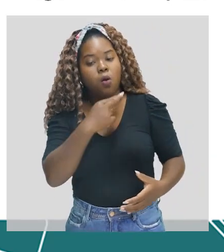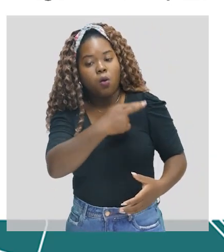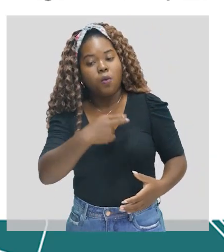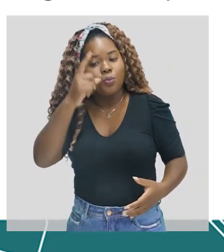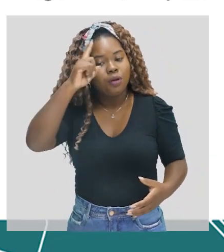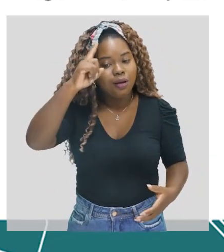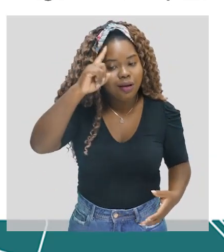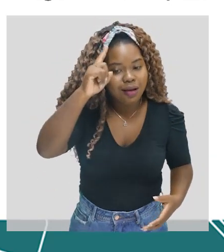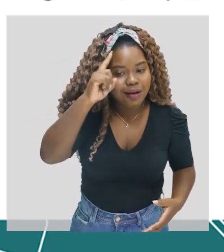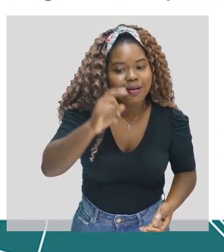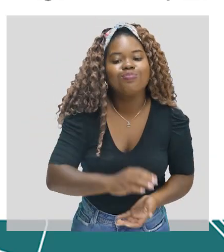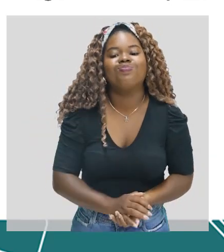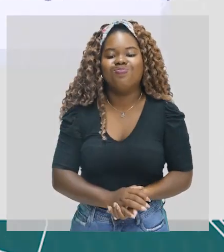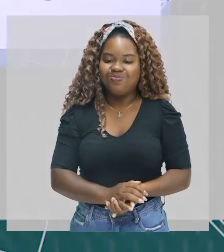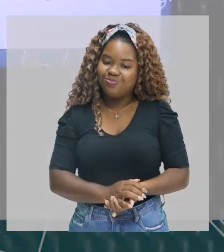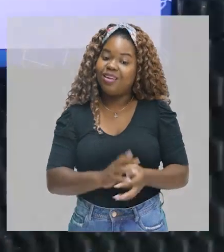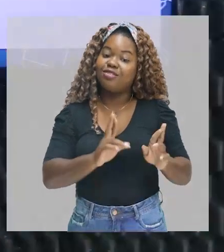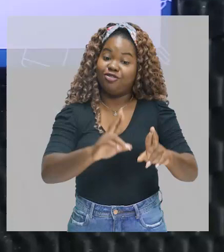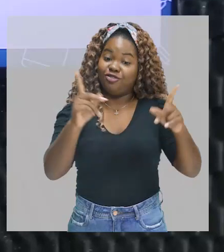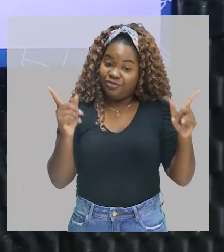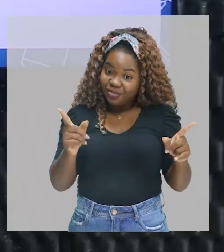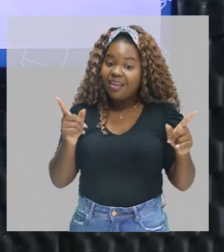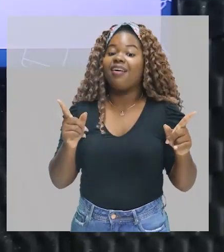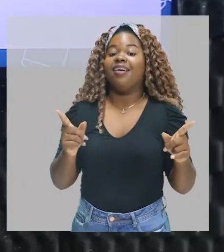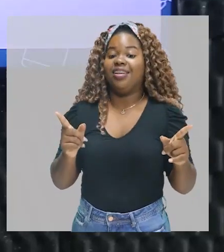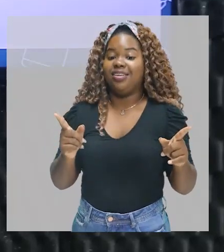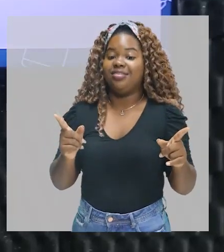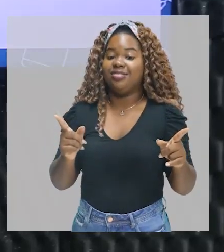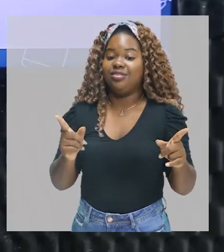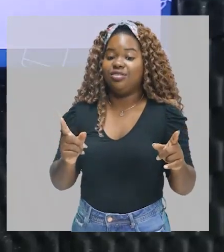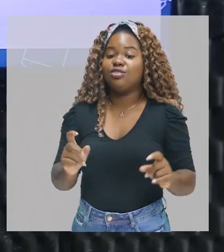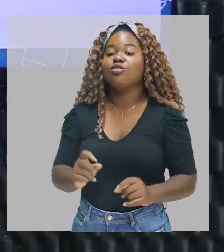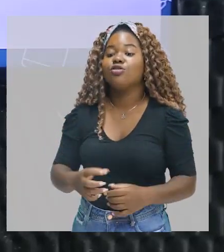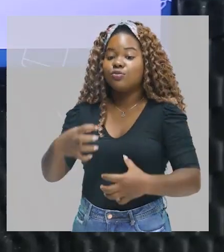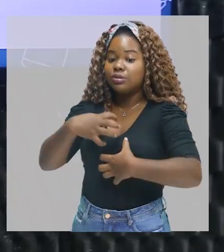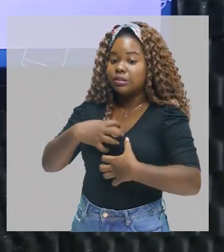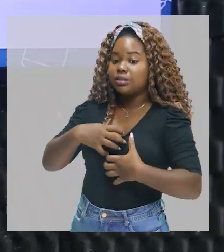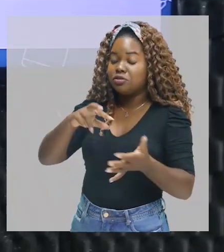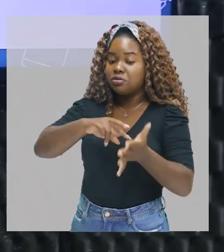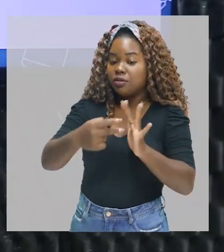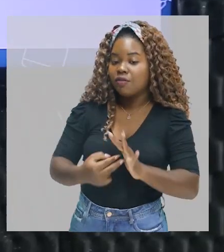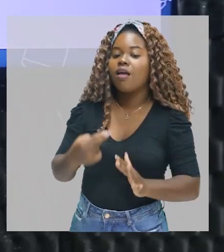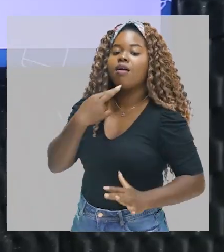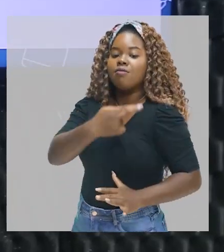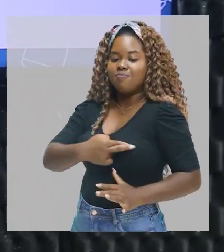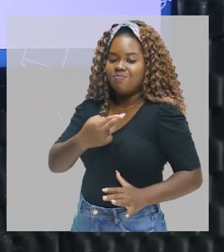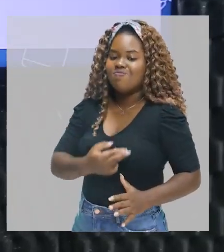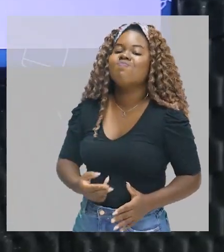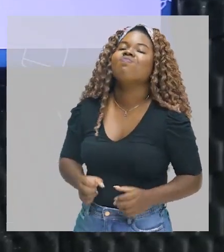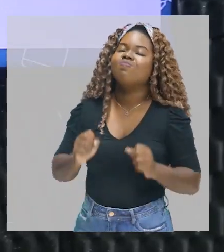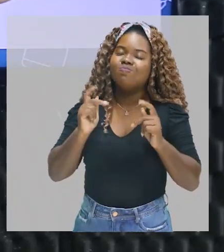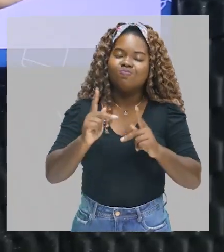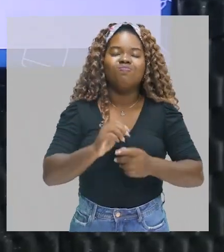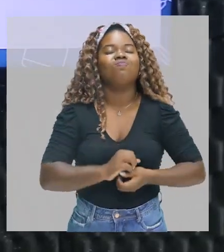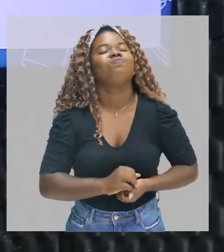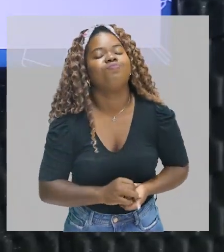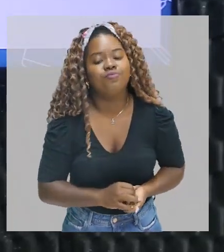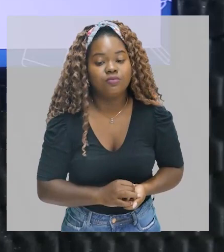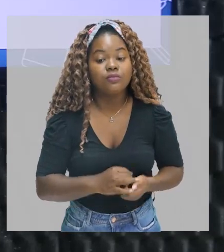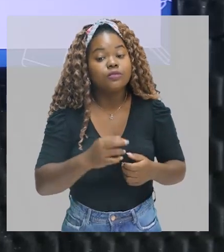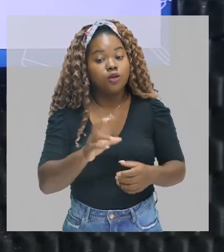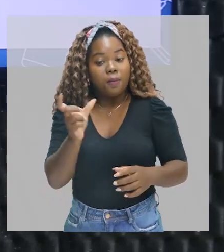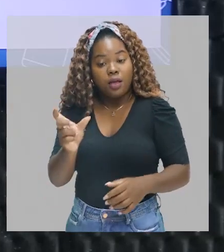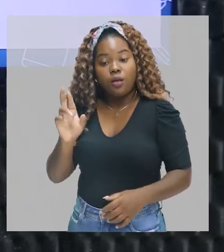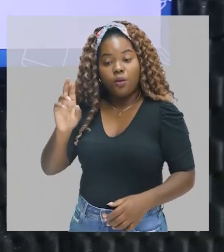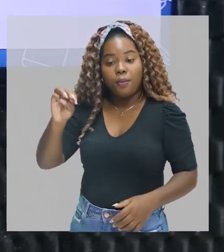é uma conotação completamente diferente do que realmente é romantismo, né? Então a palavra romântico é associada a um conjunto